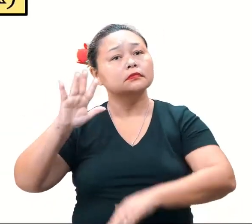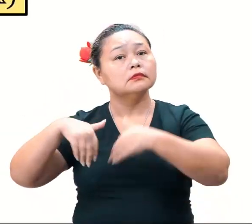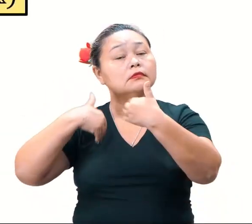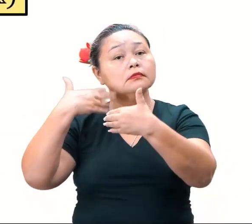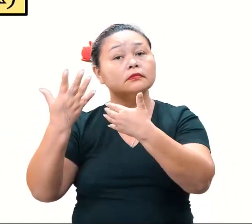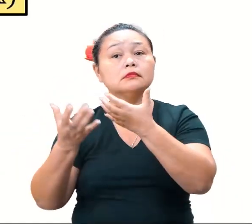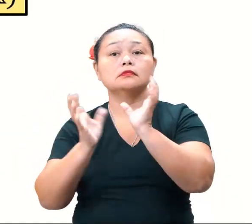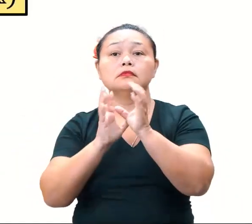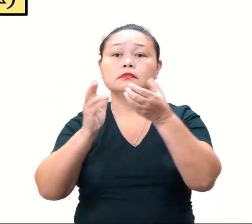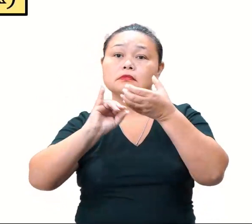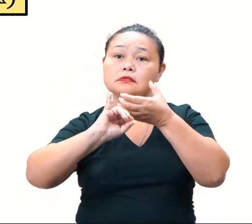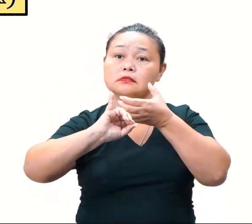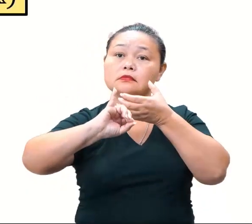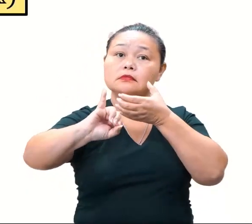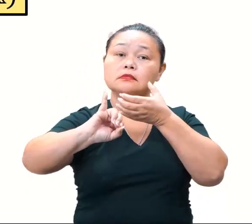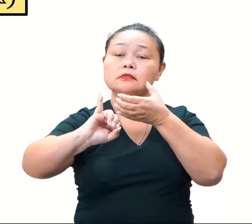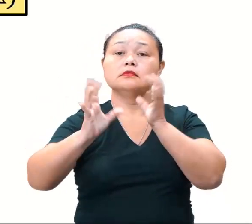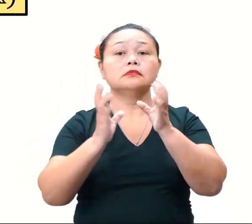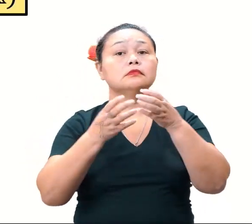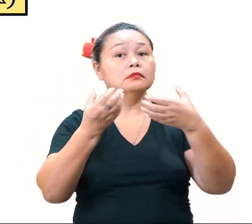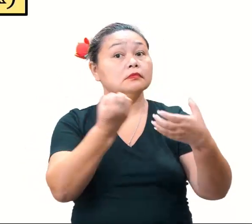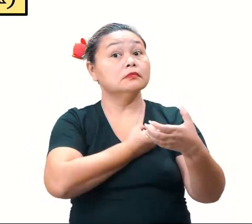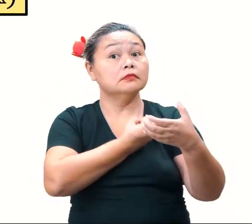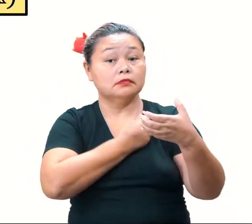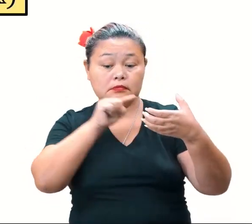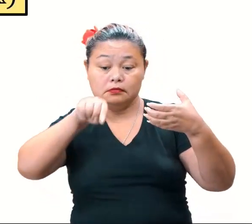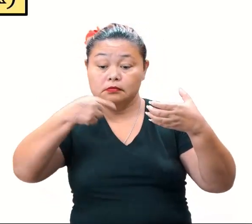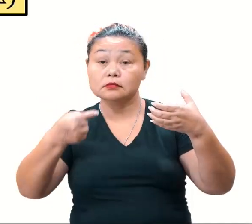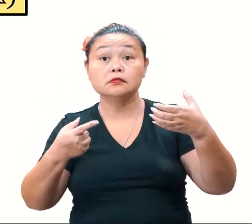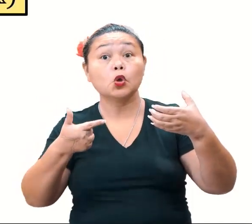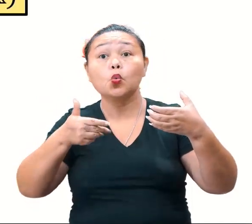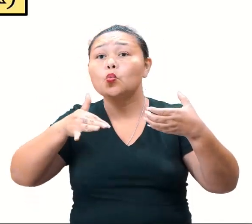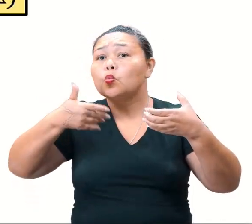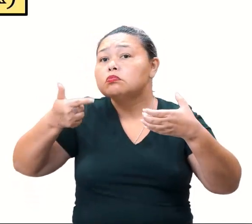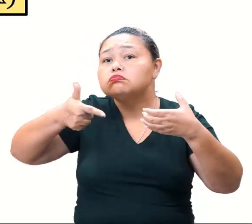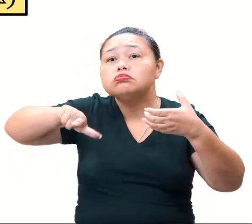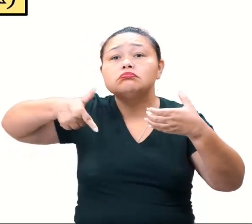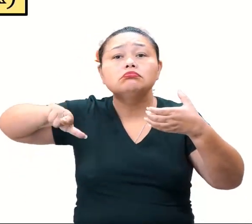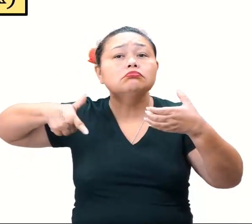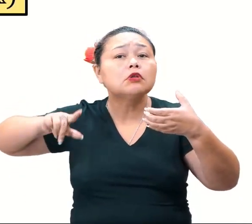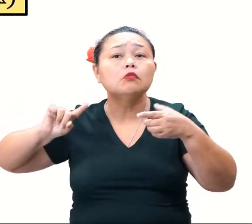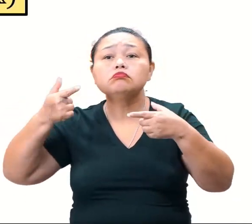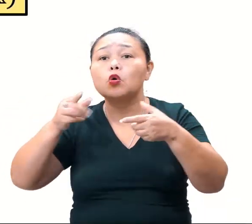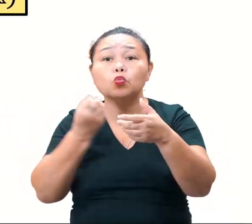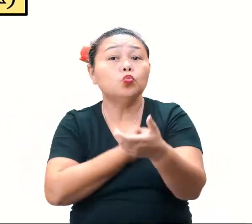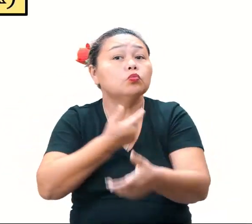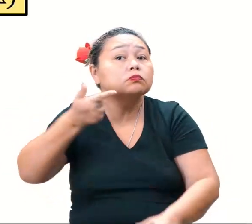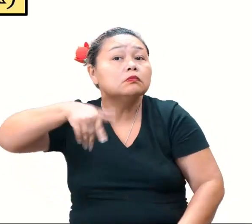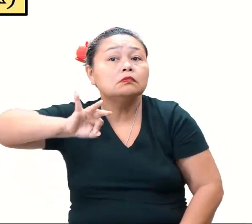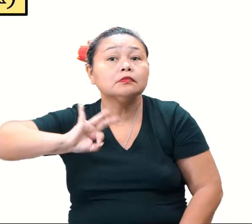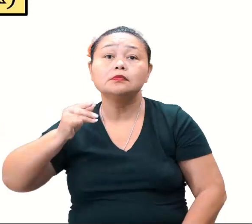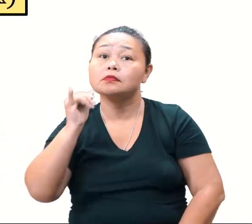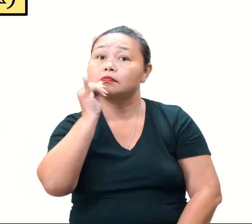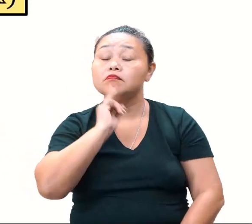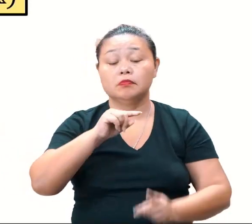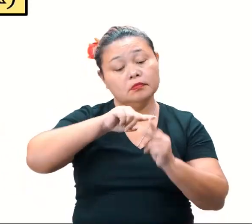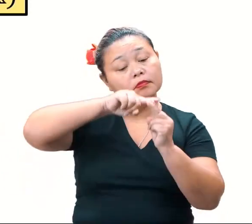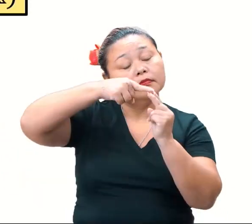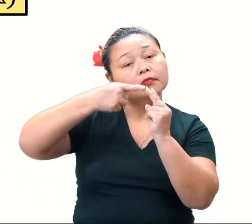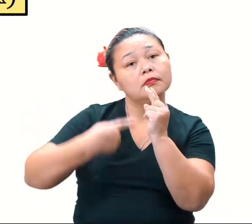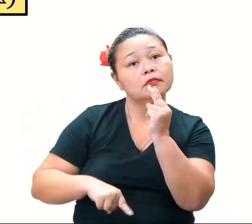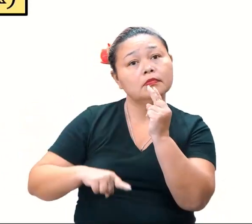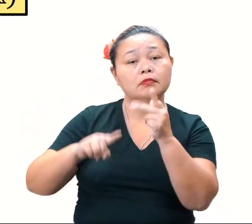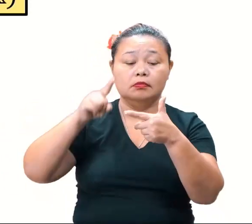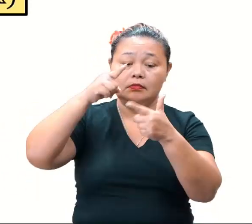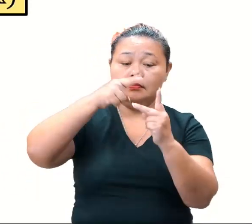os irracionais são aqueles que depois da vírgula não tem período, ou seja, os números não se repetem. Que é o exemplo, π, a raiz de